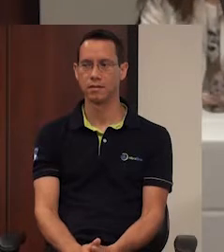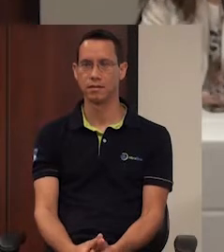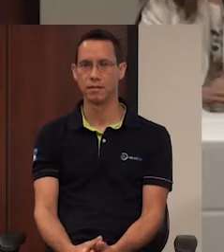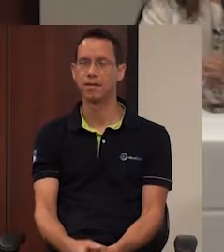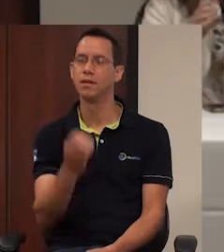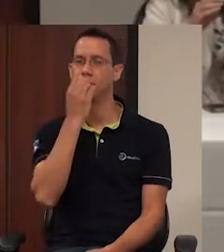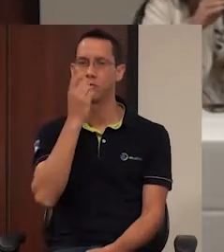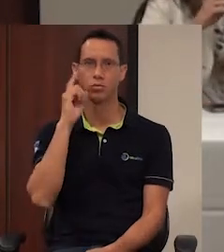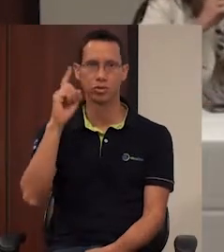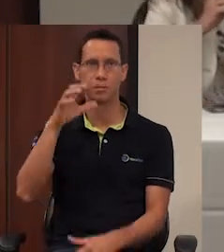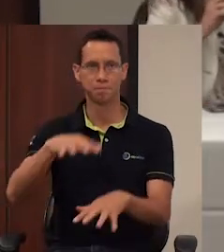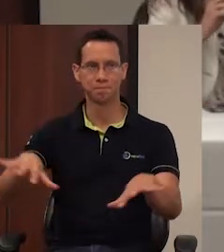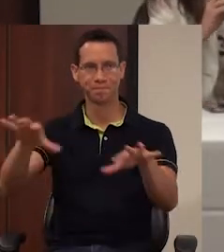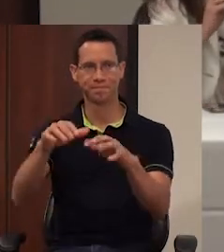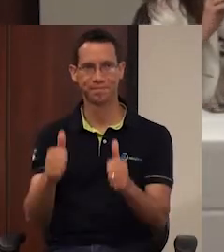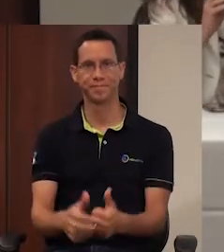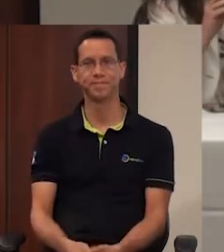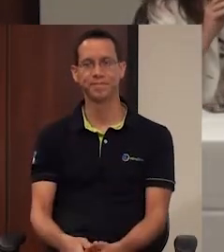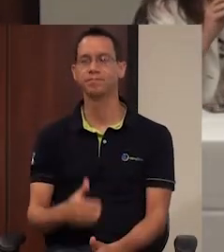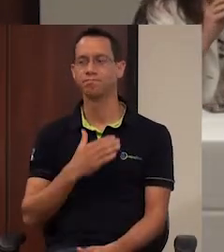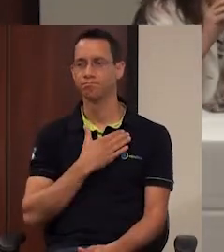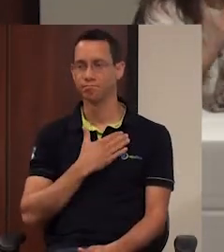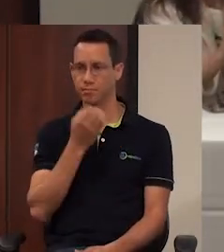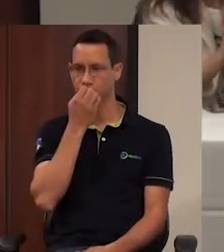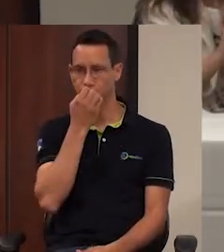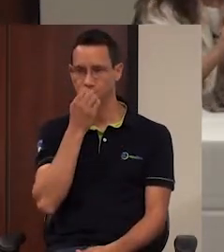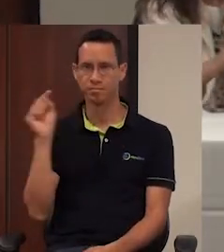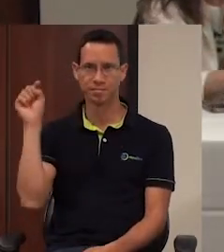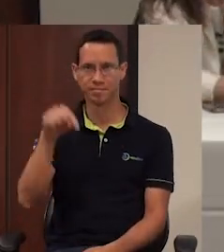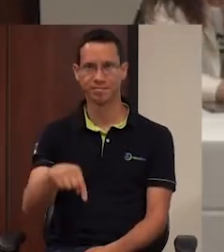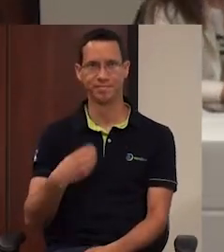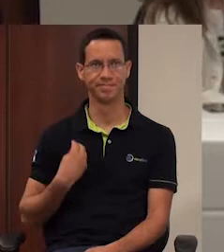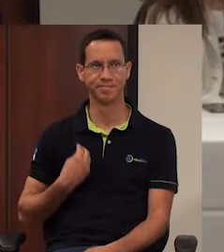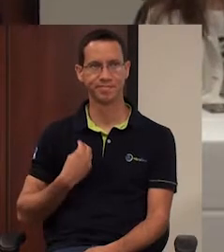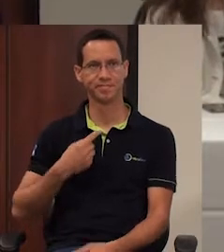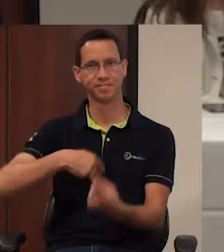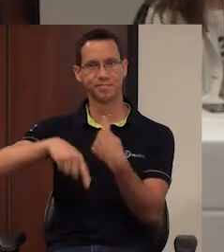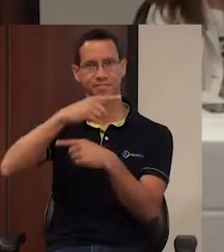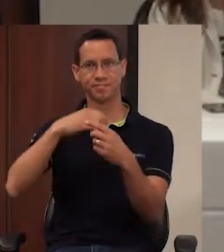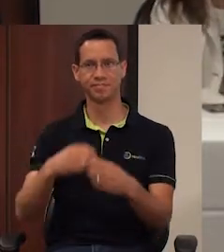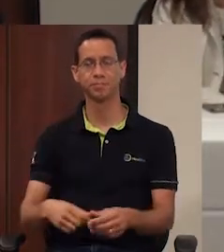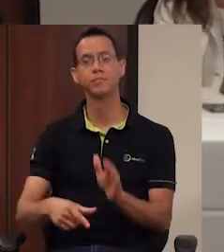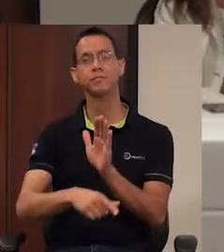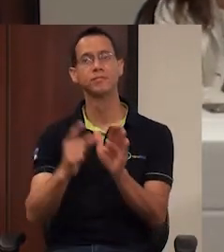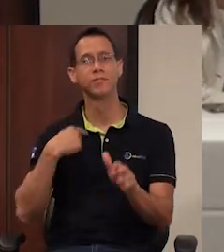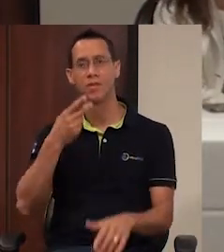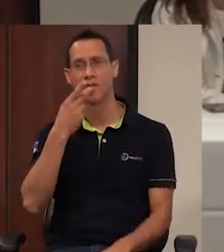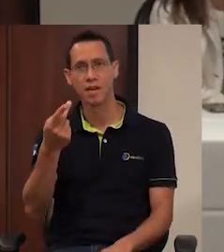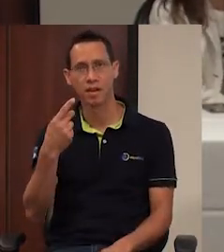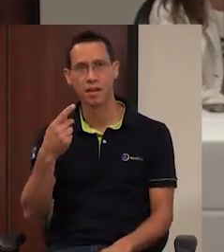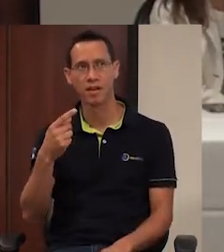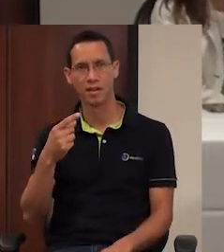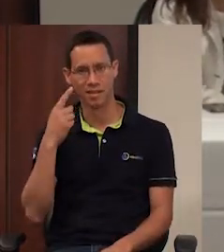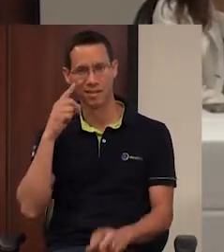Bom dia para todo mundo. É um prazer estar com vocês aqui. Acho que antes de começar a falar um pouco na linha do que a